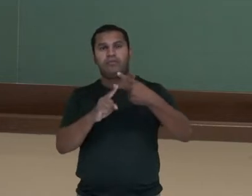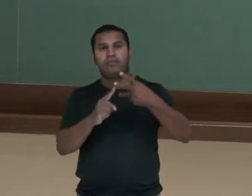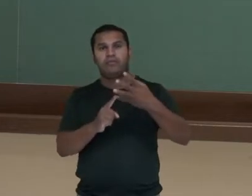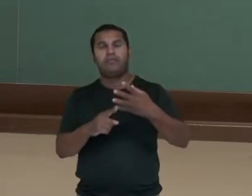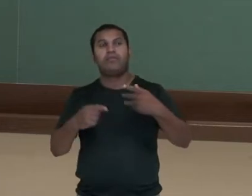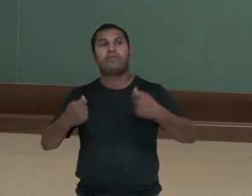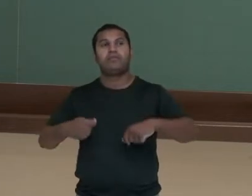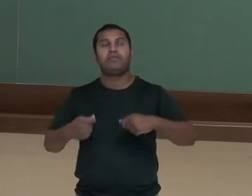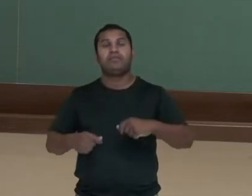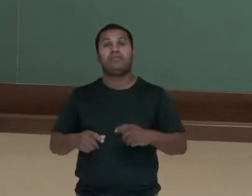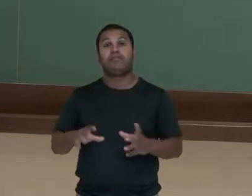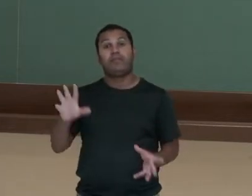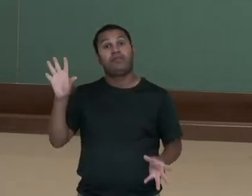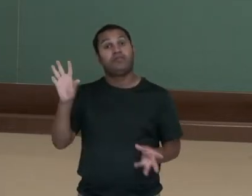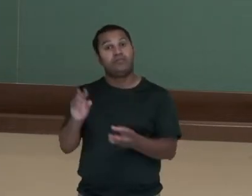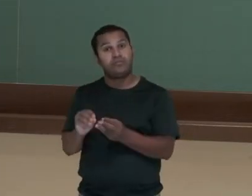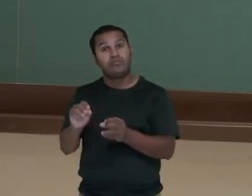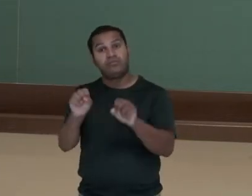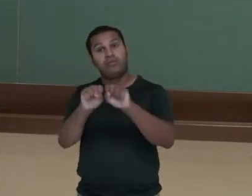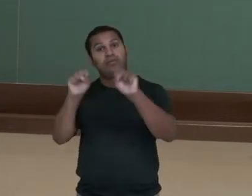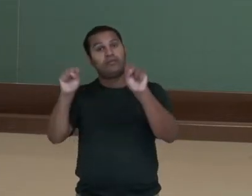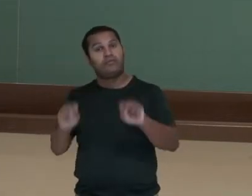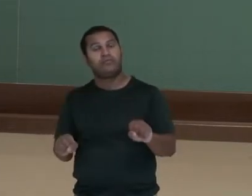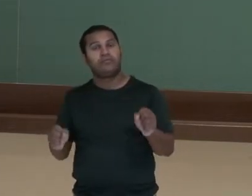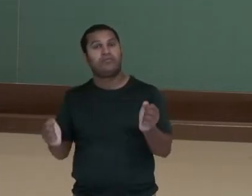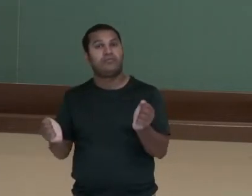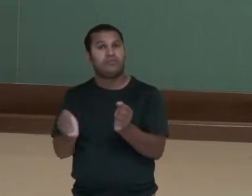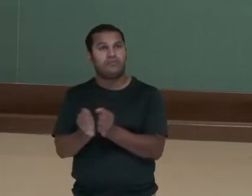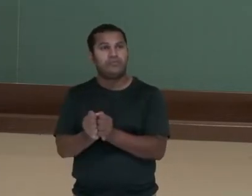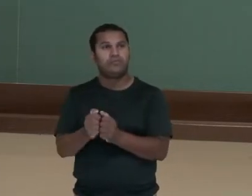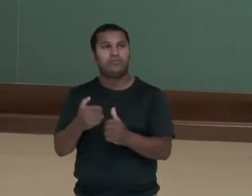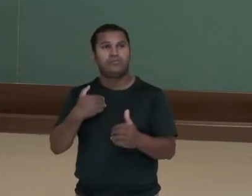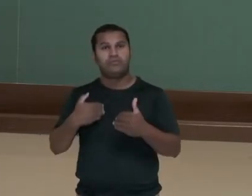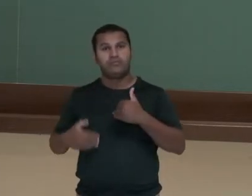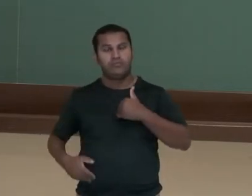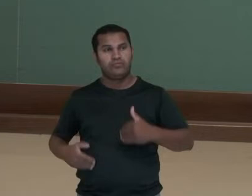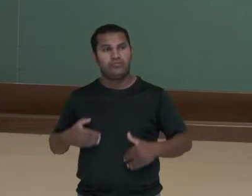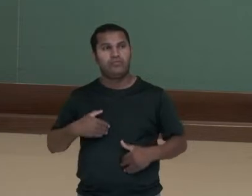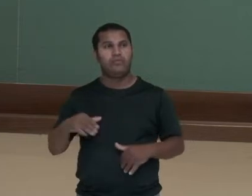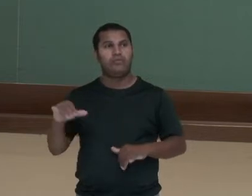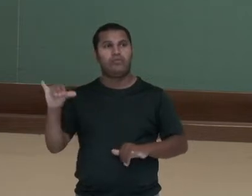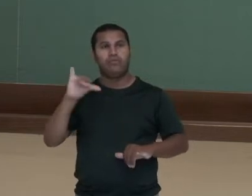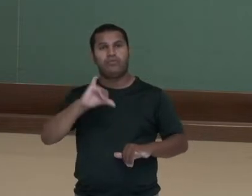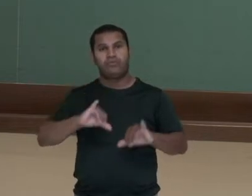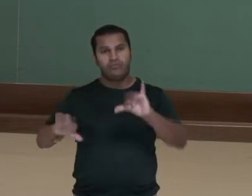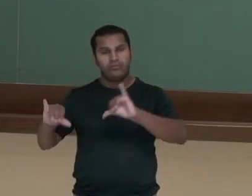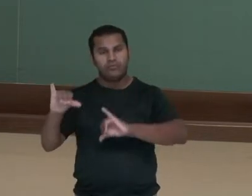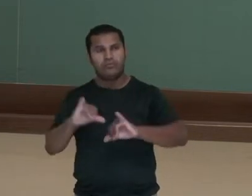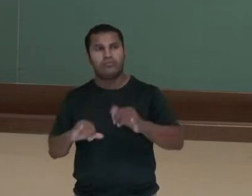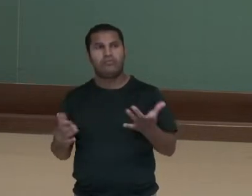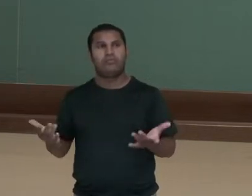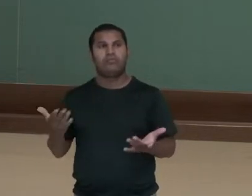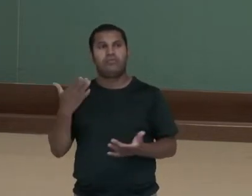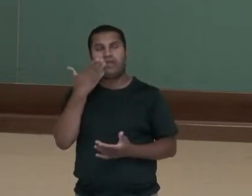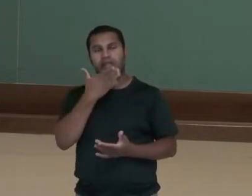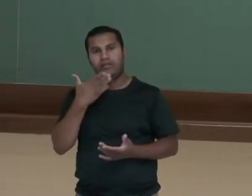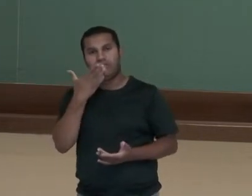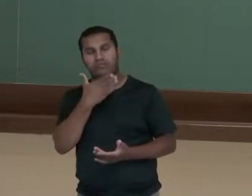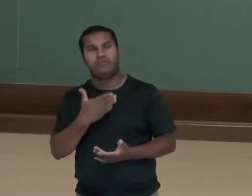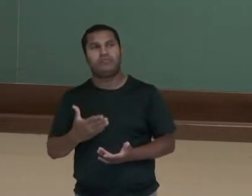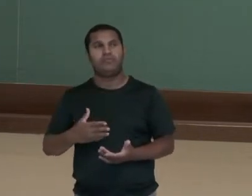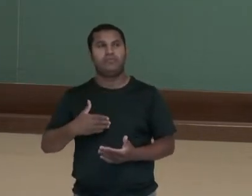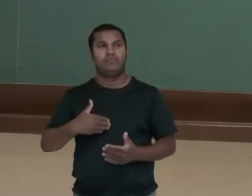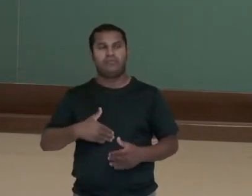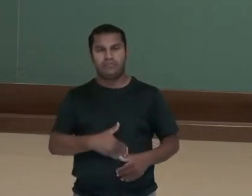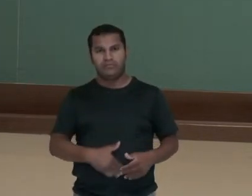as substâncias e vão formar as células. Então, todos esses seres vivos têm essa composição química,